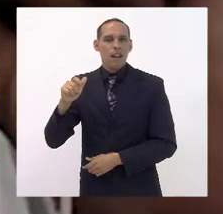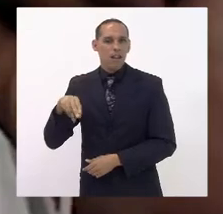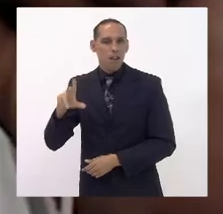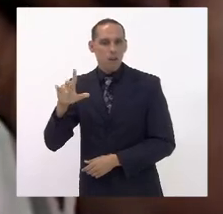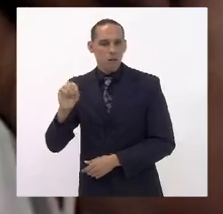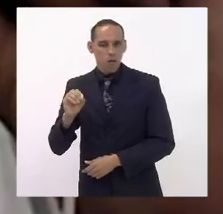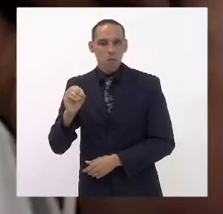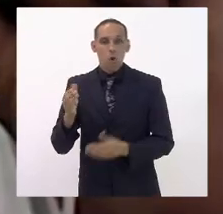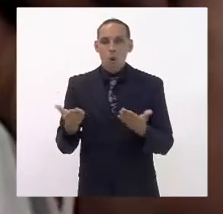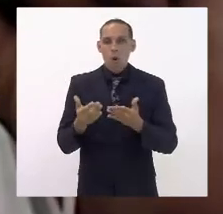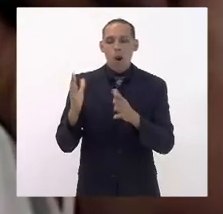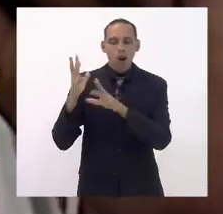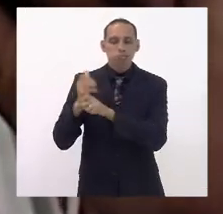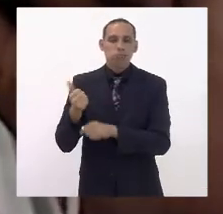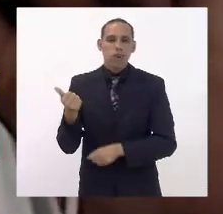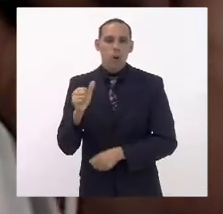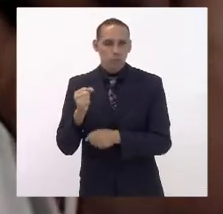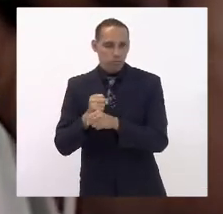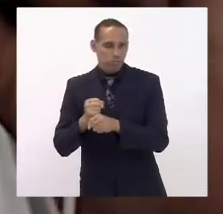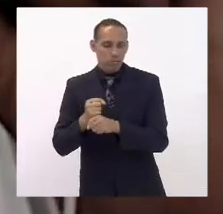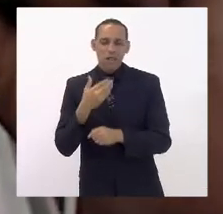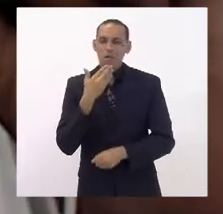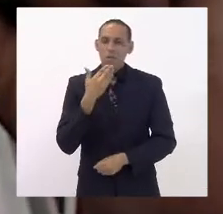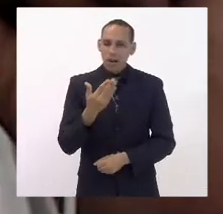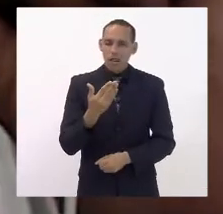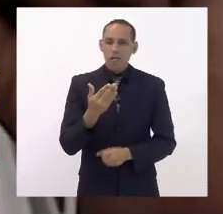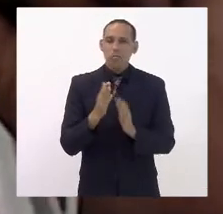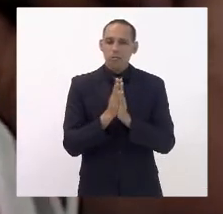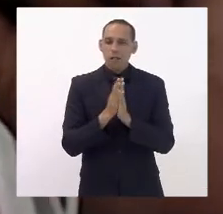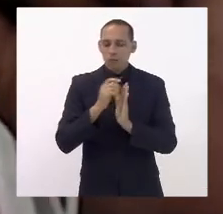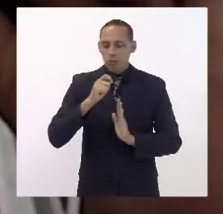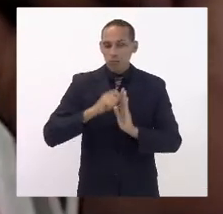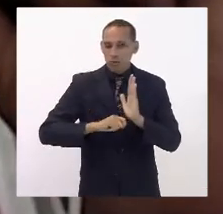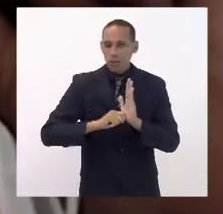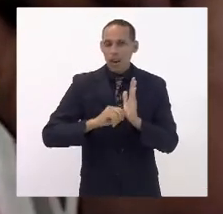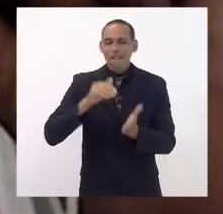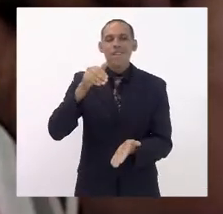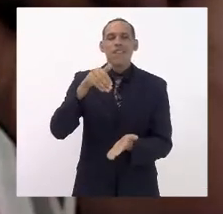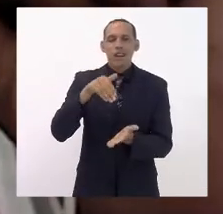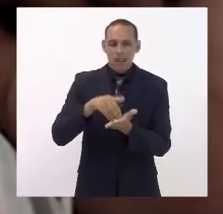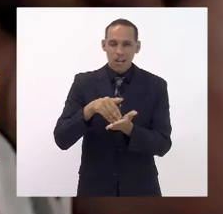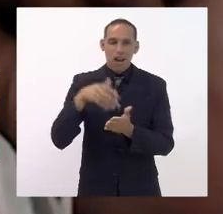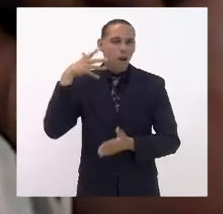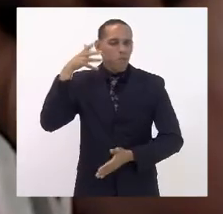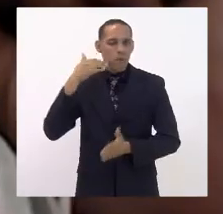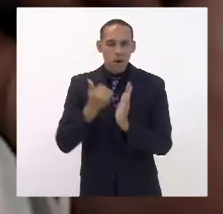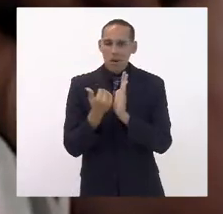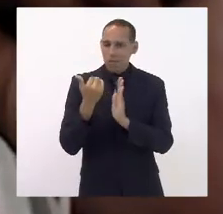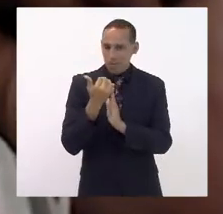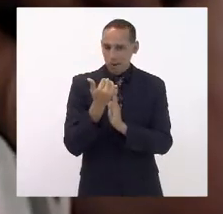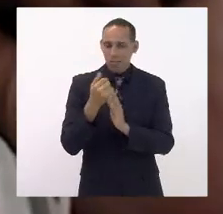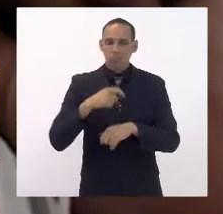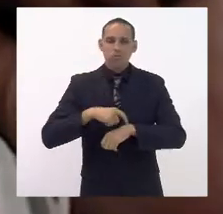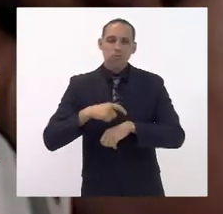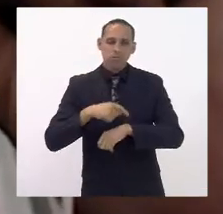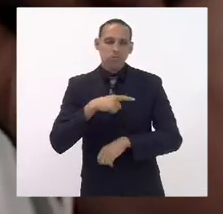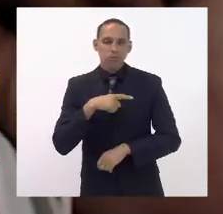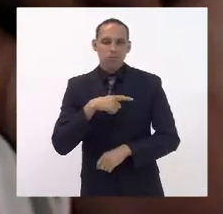anos do massacre. E pedi que Vossa Excelência me escreva no expediente final para falar com mais tempo